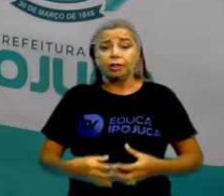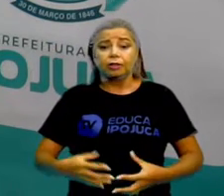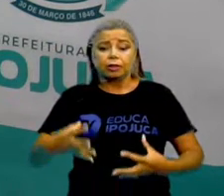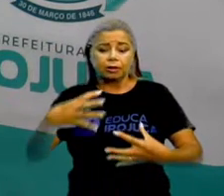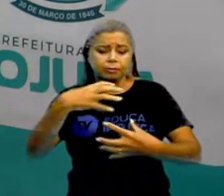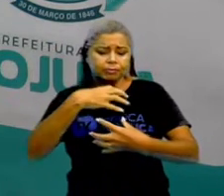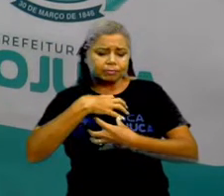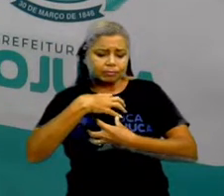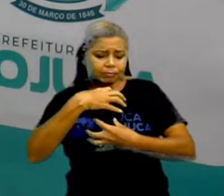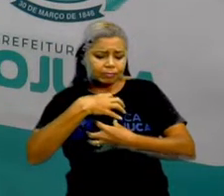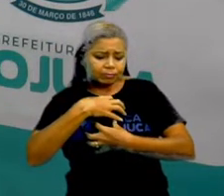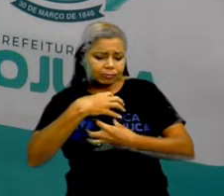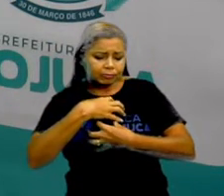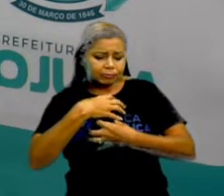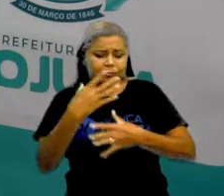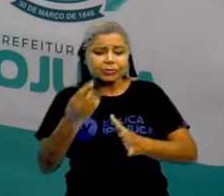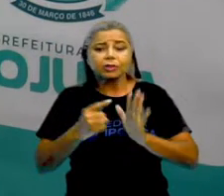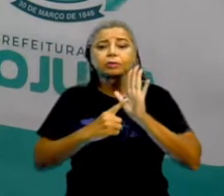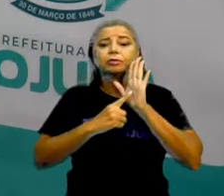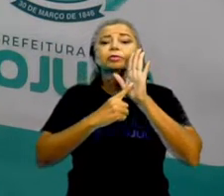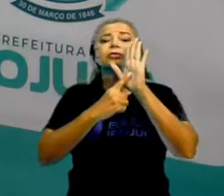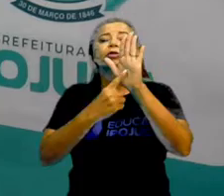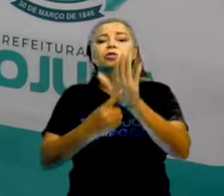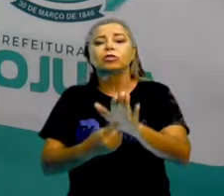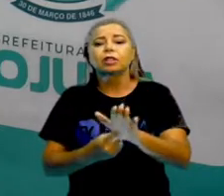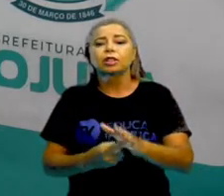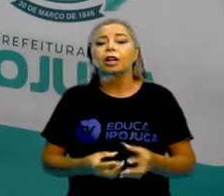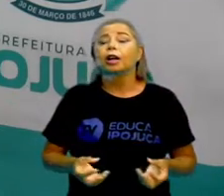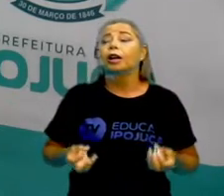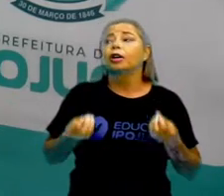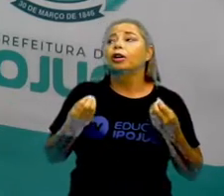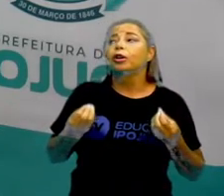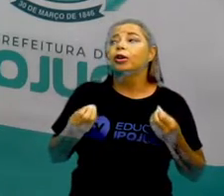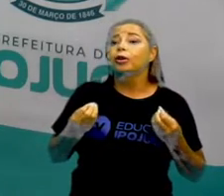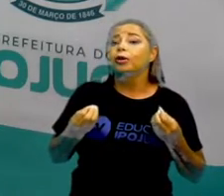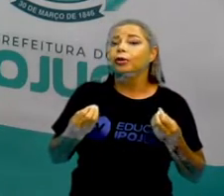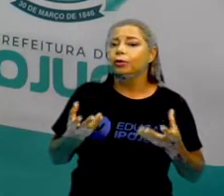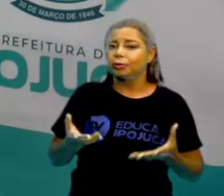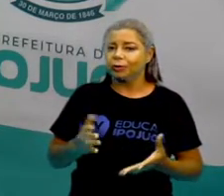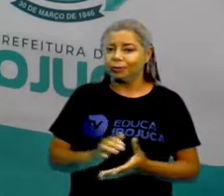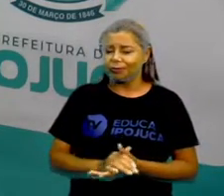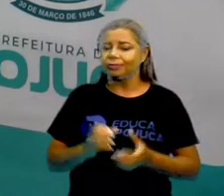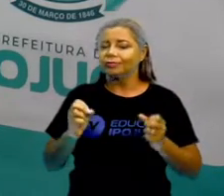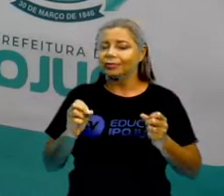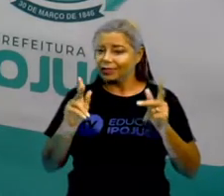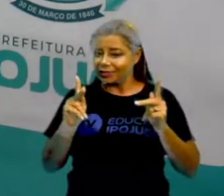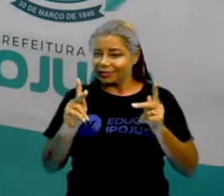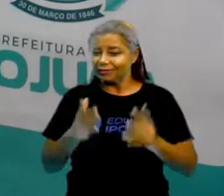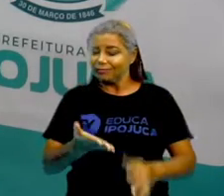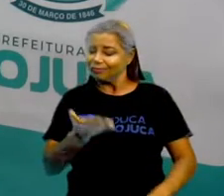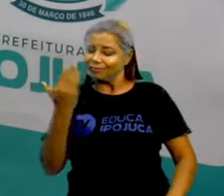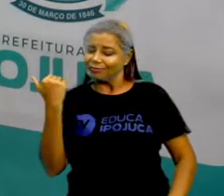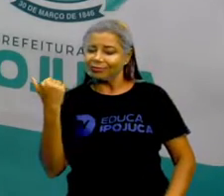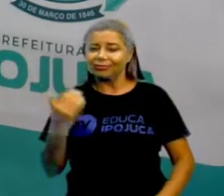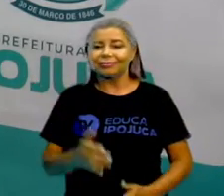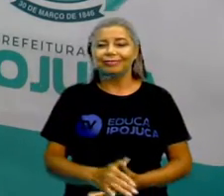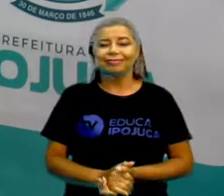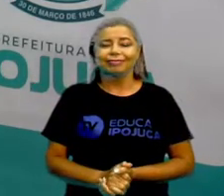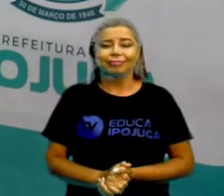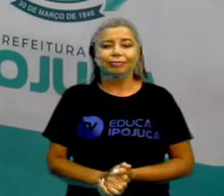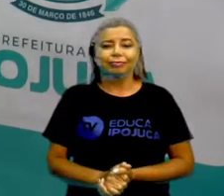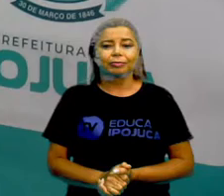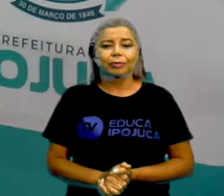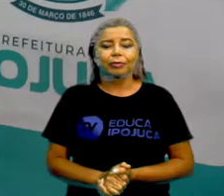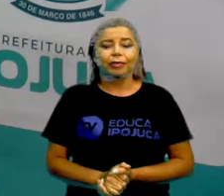seu convívio em inglês como você está se sentindo. Tá bom? Então vamos lá. Eu preparei